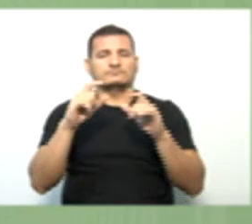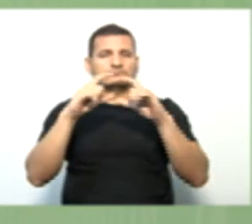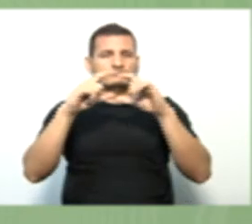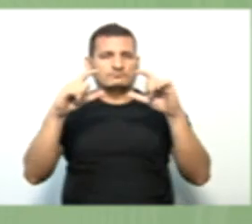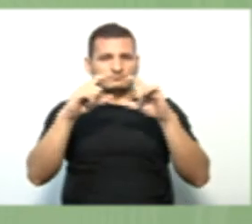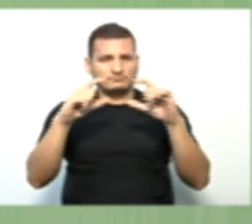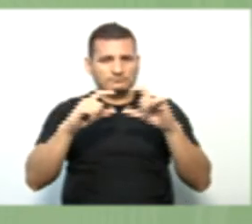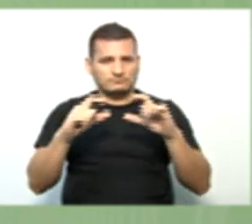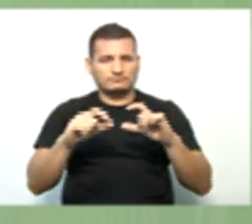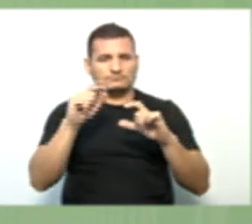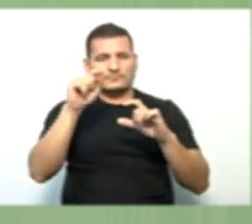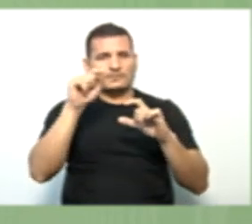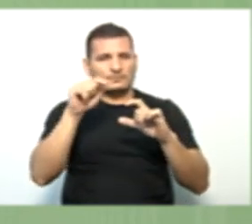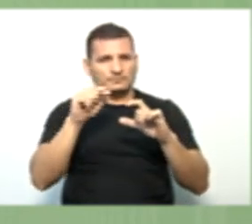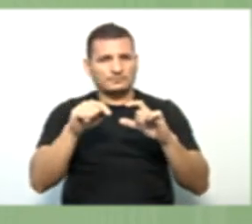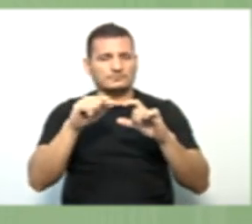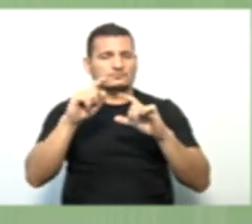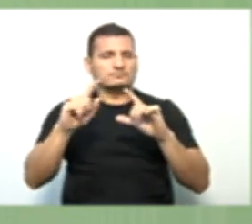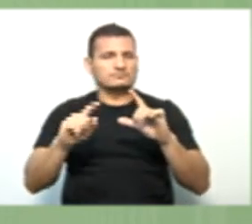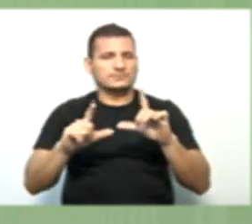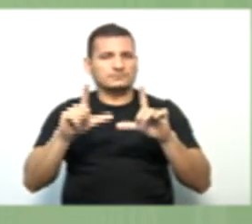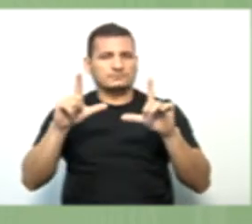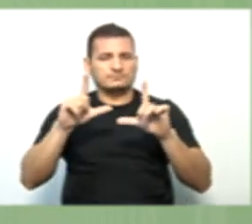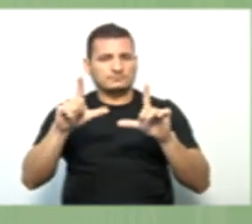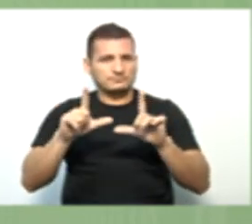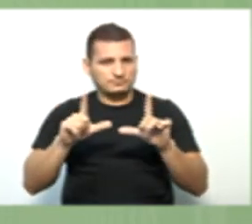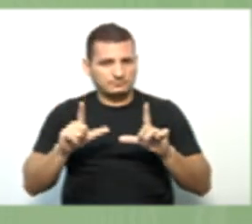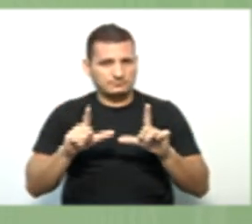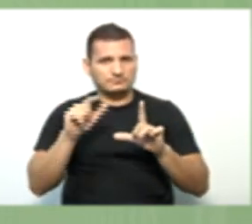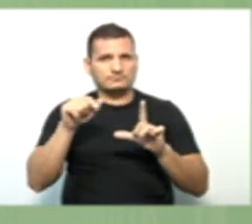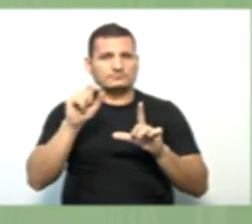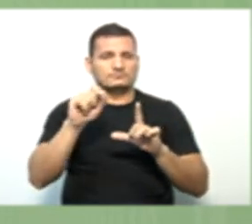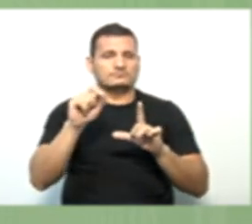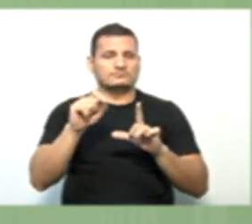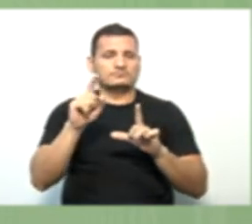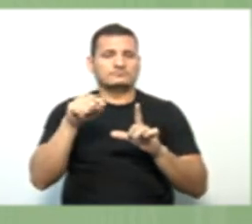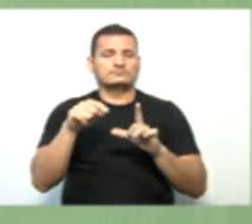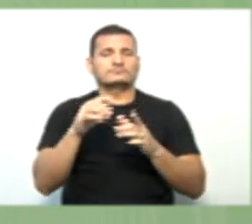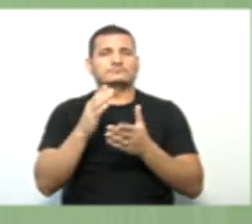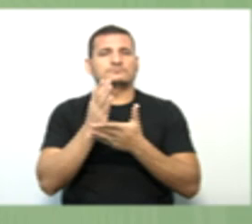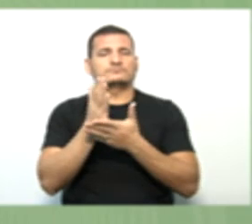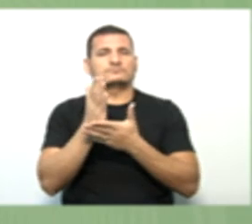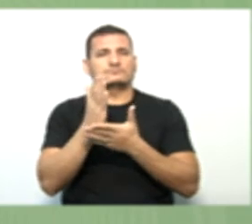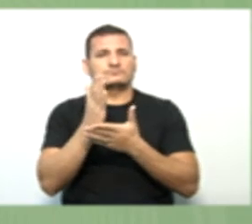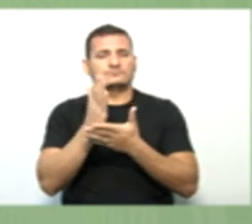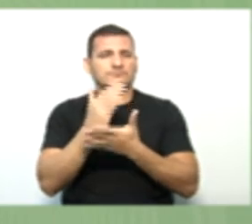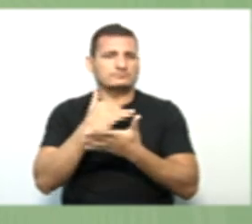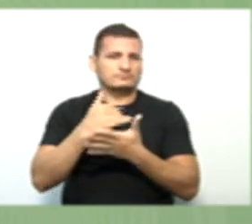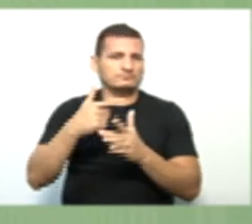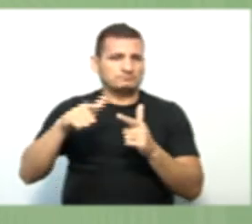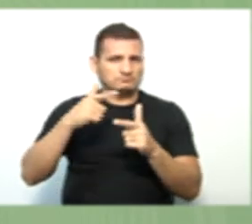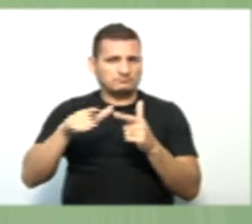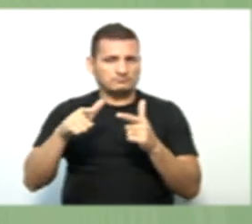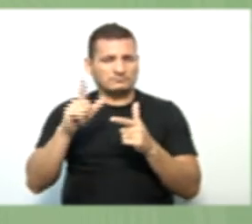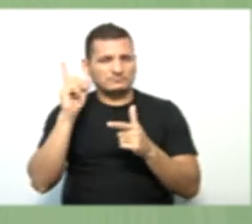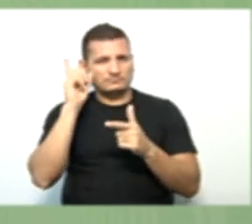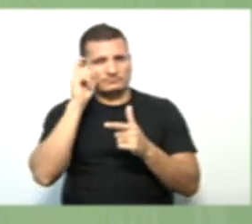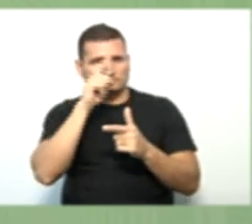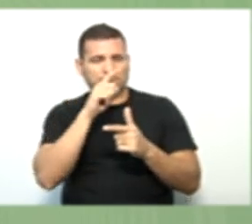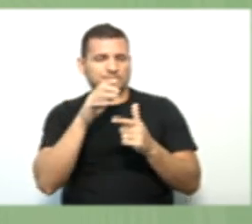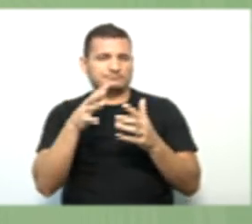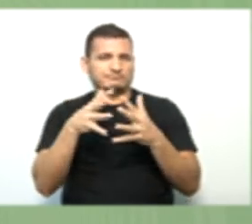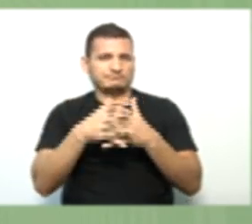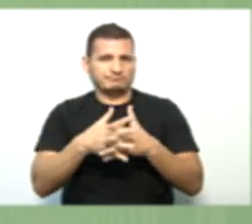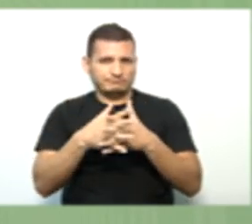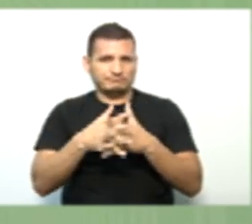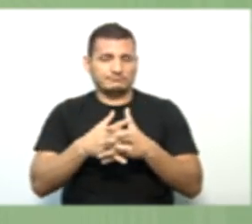executados e que são utilizados para dividir um problema complexo. Então, como assim? Nós